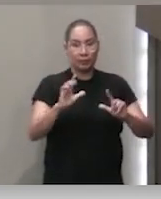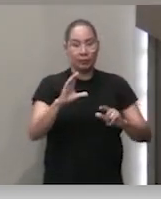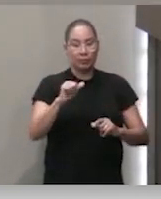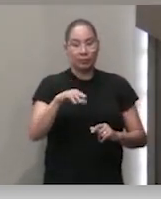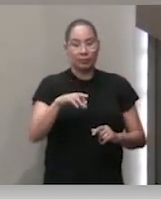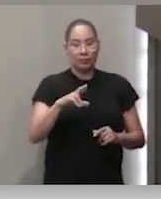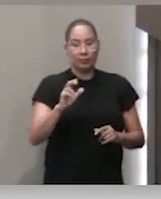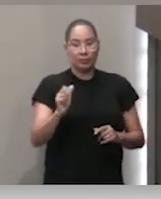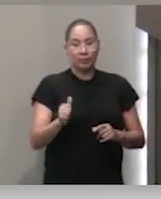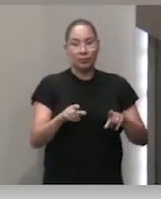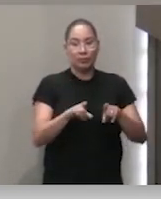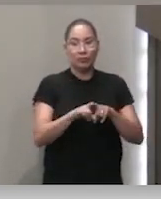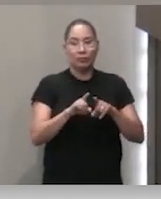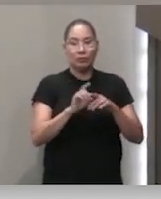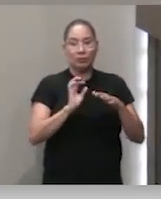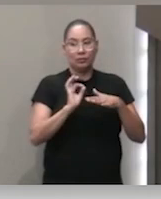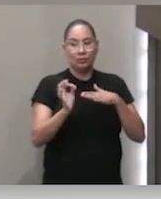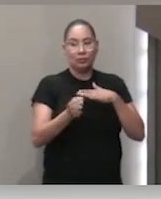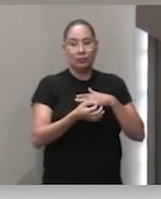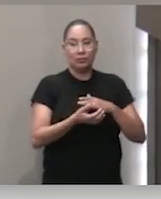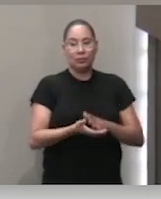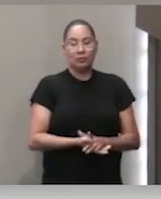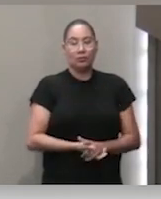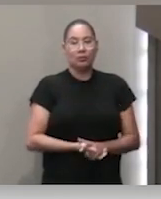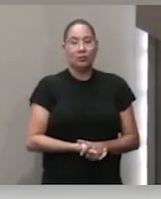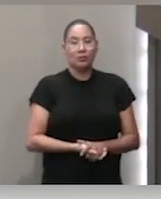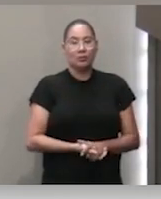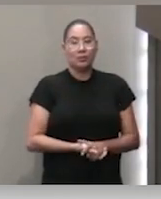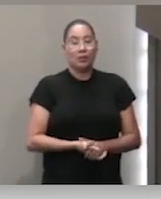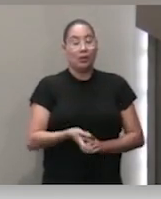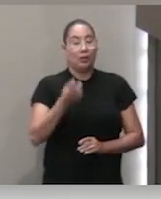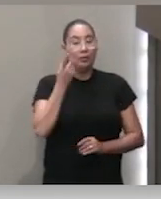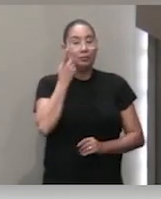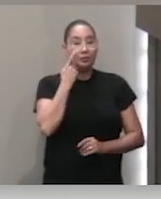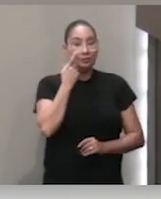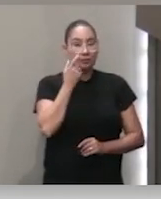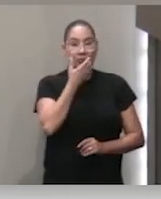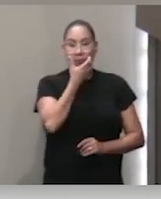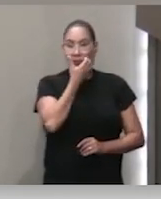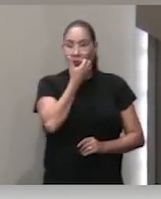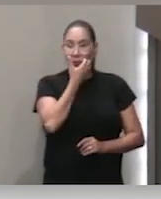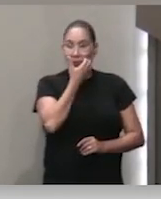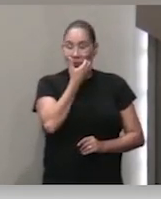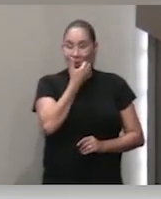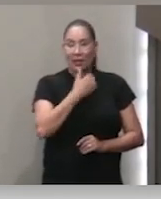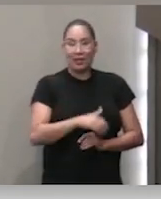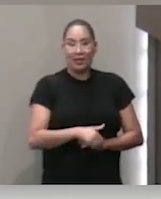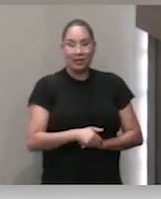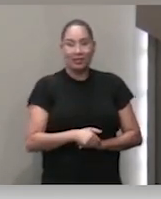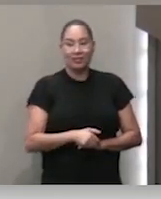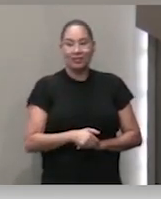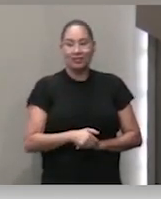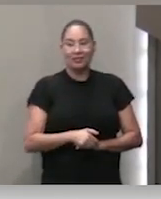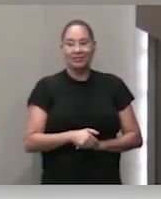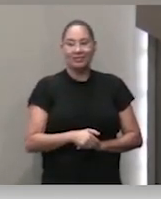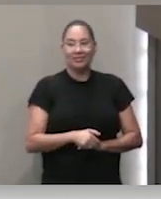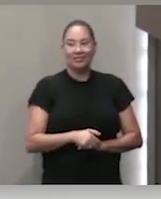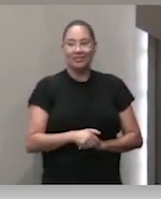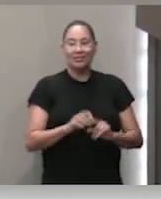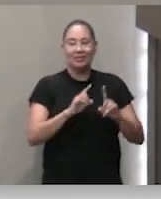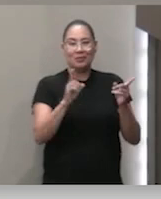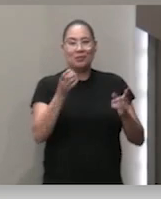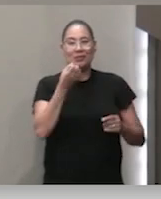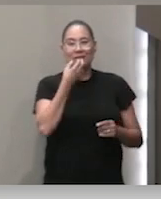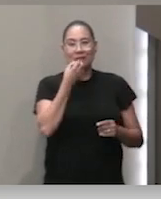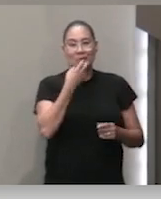também pelas redes sociais. Olha, as coisas de vez em quando vai para um caminho diferente. Mas que bom,